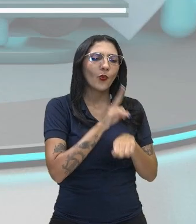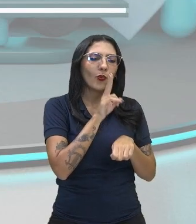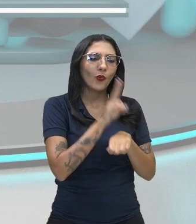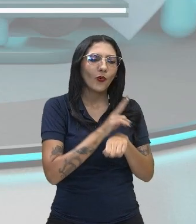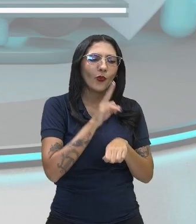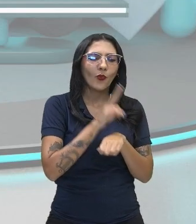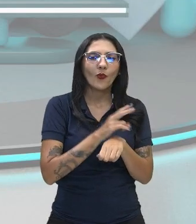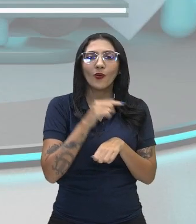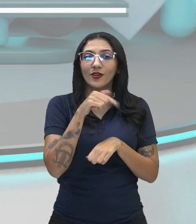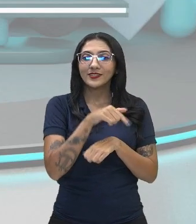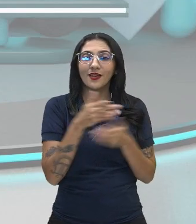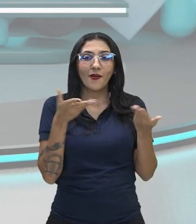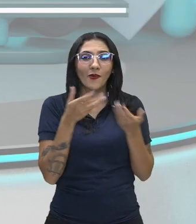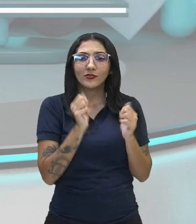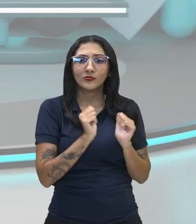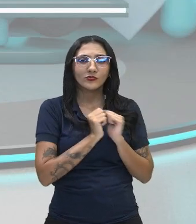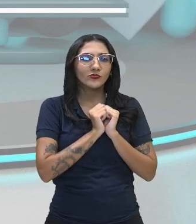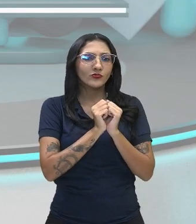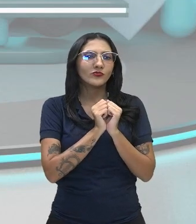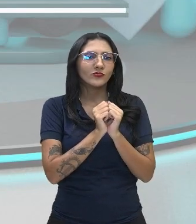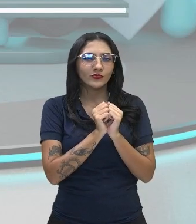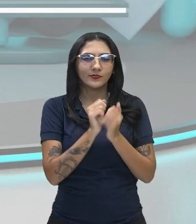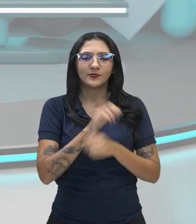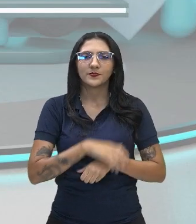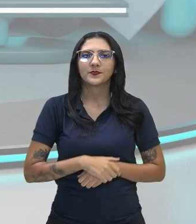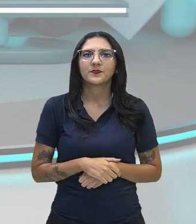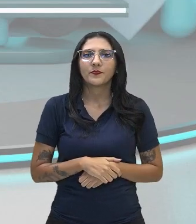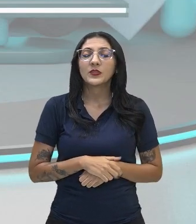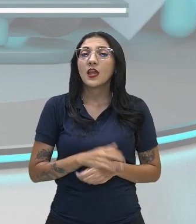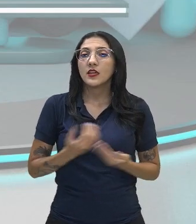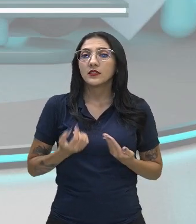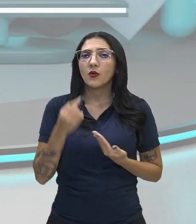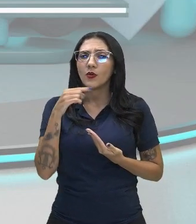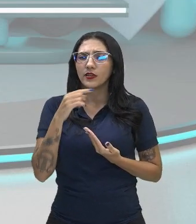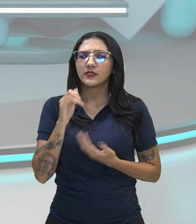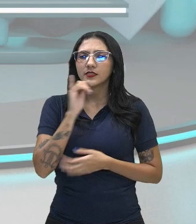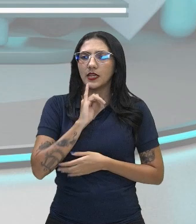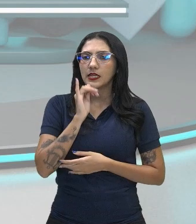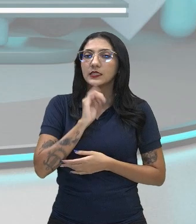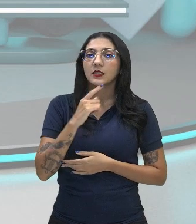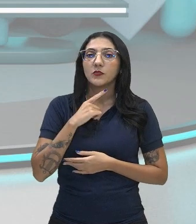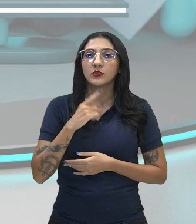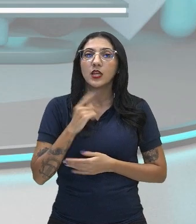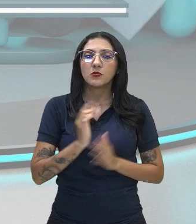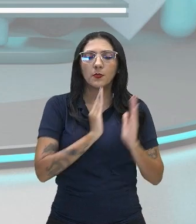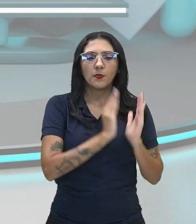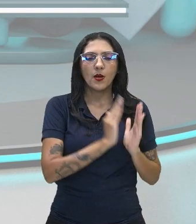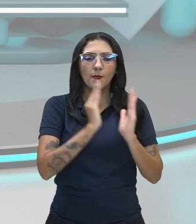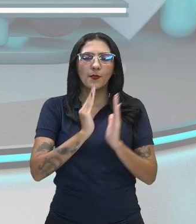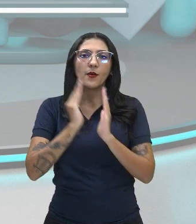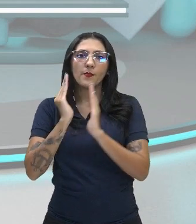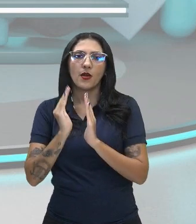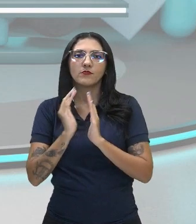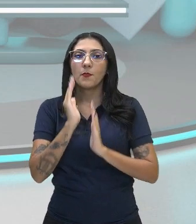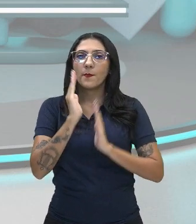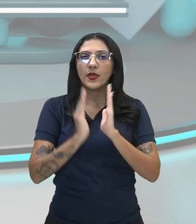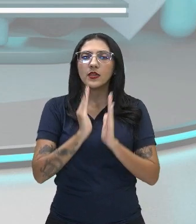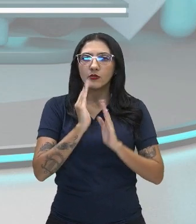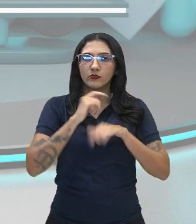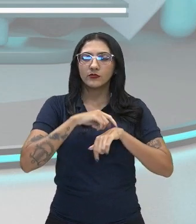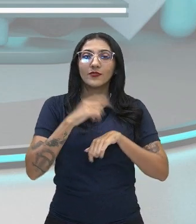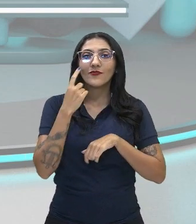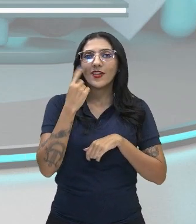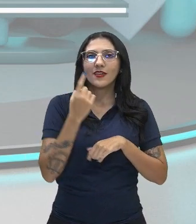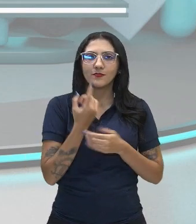novo amigo. Vamos analisar? Esse exemplo, ele segue uma ordem temporal, desde o encontro